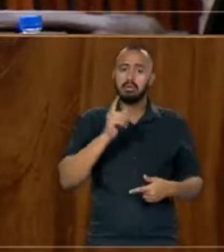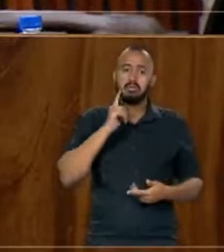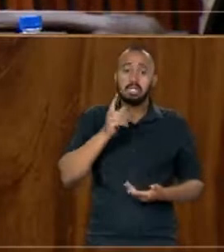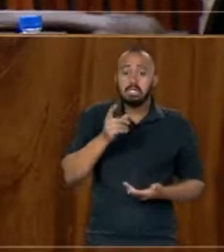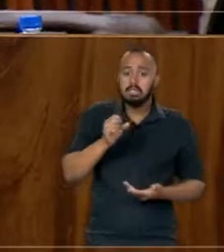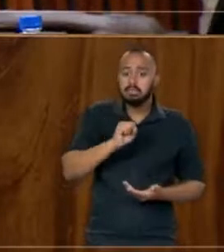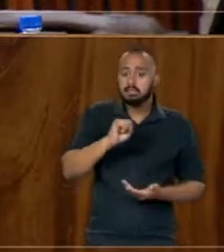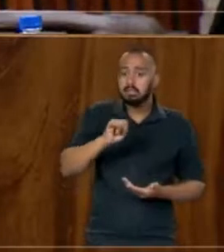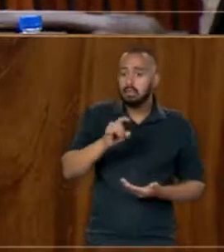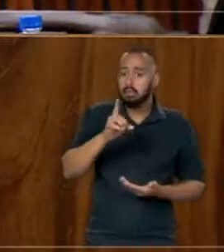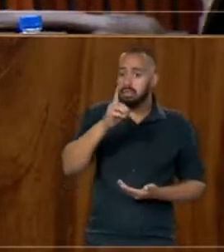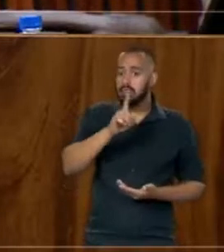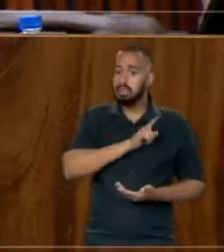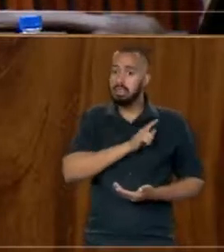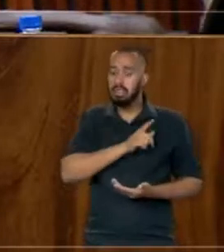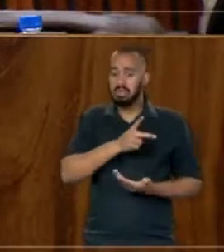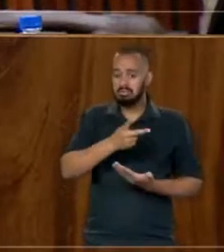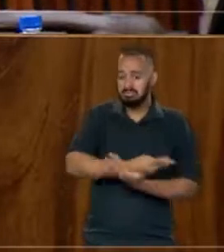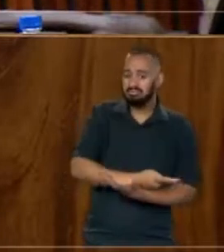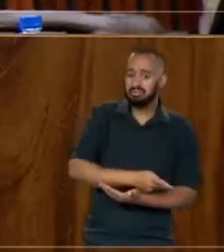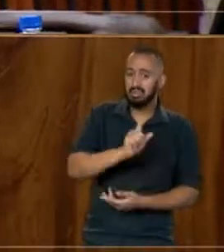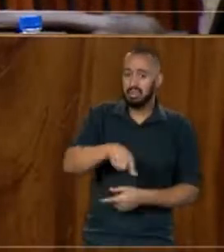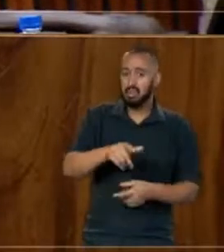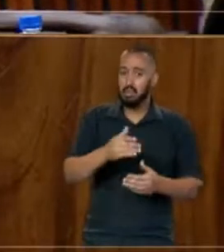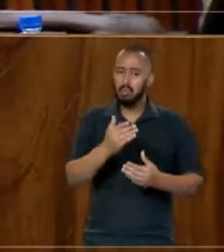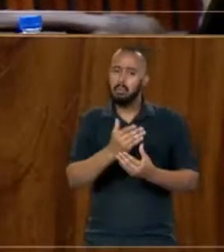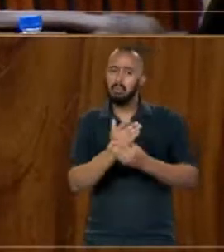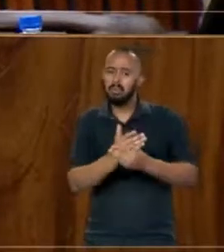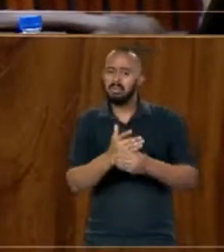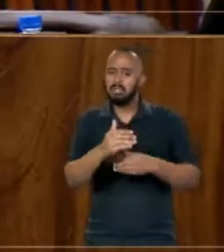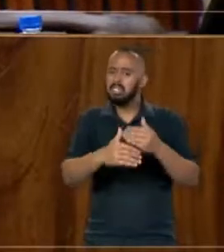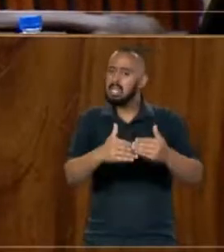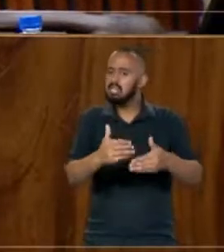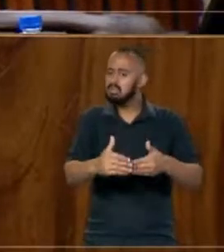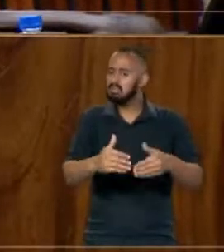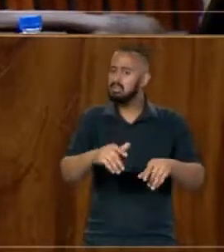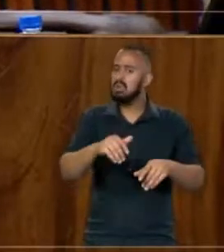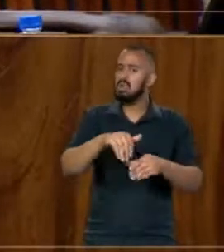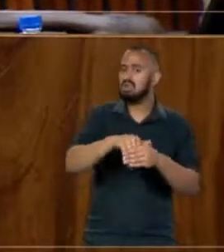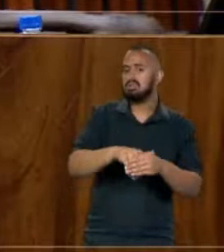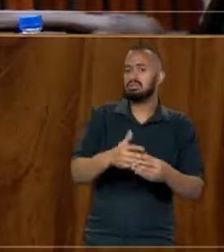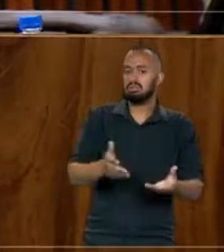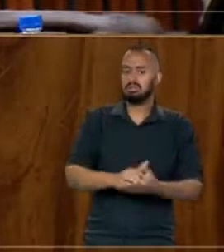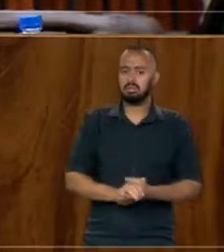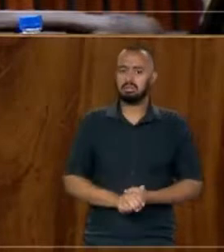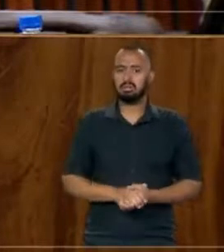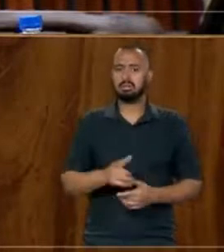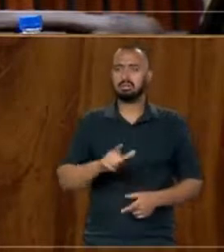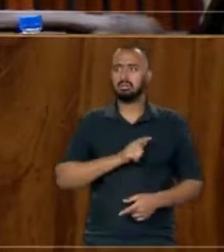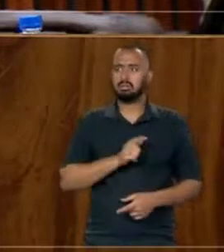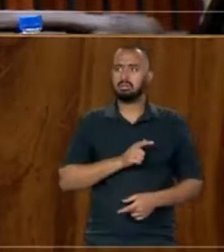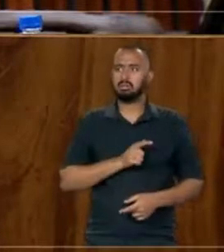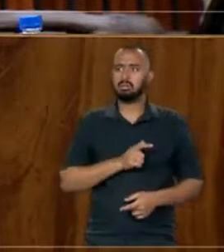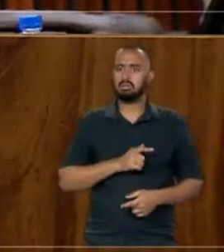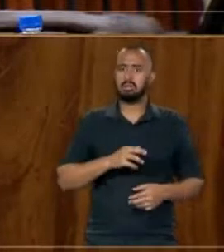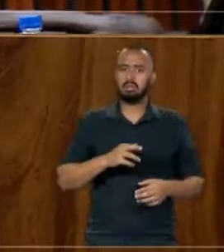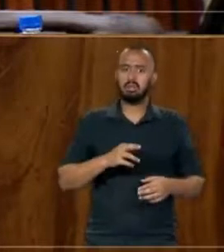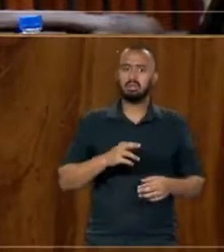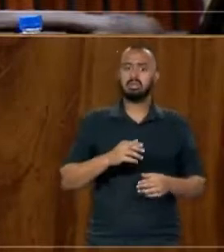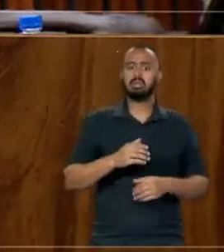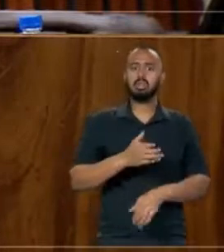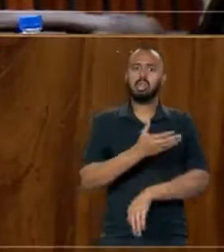eleitoral. Vejo a necessidade de ponderar o exercício da liberdade de expressão,